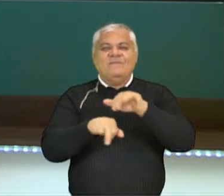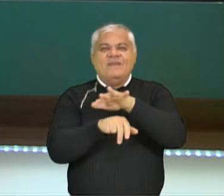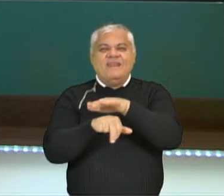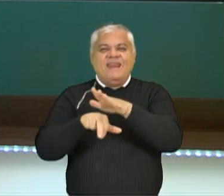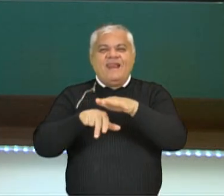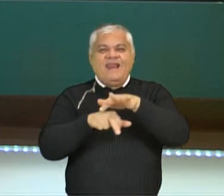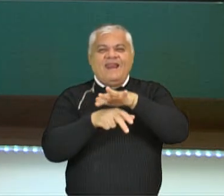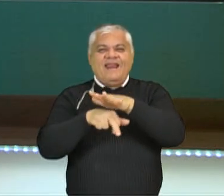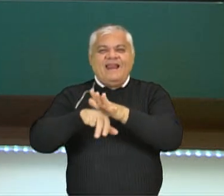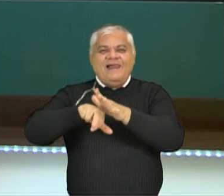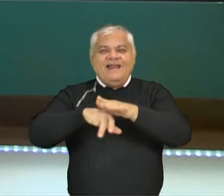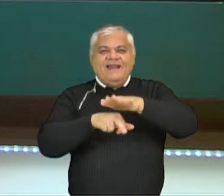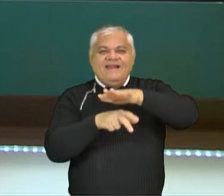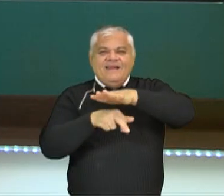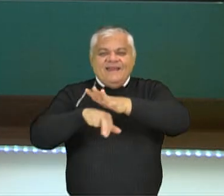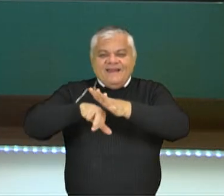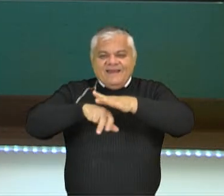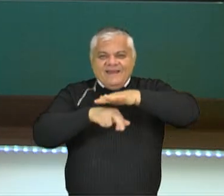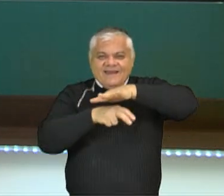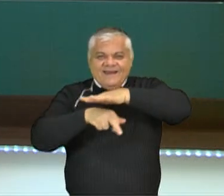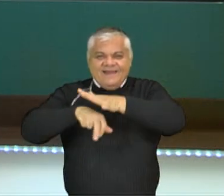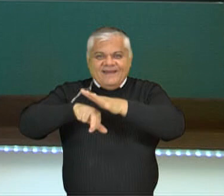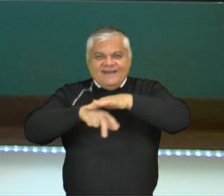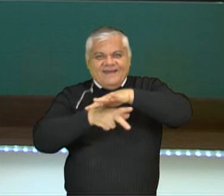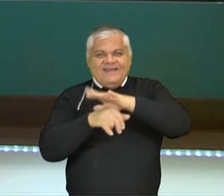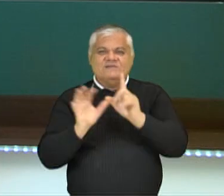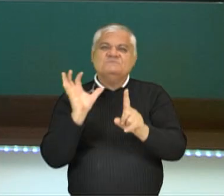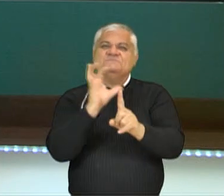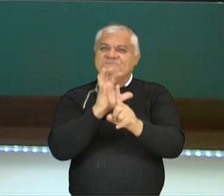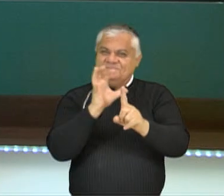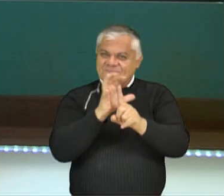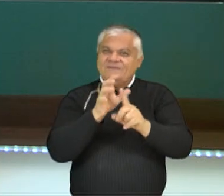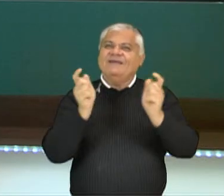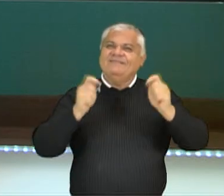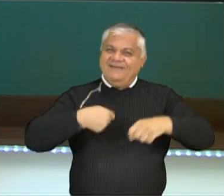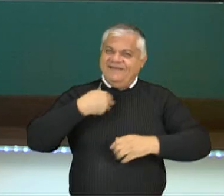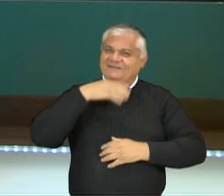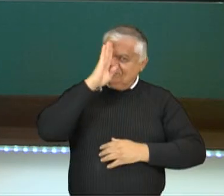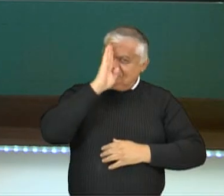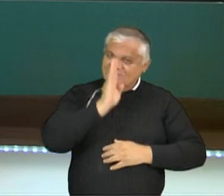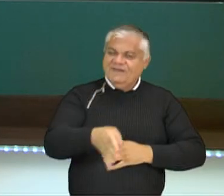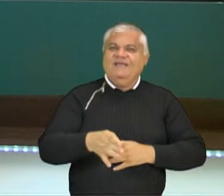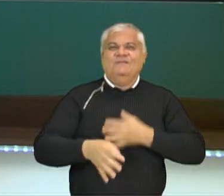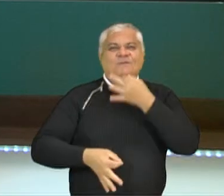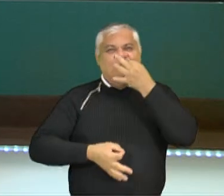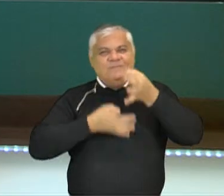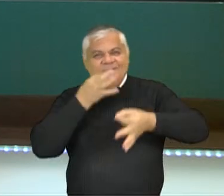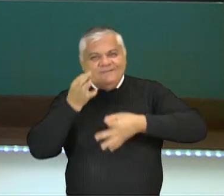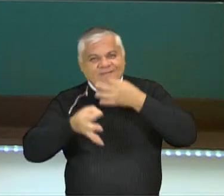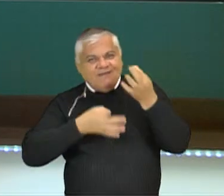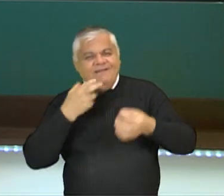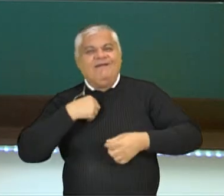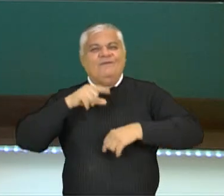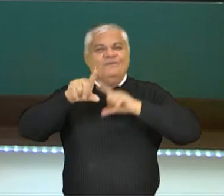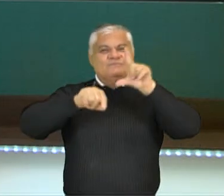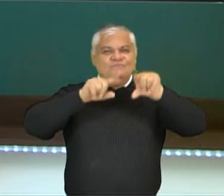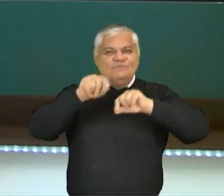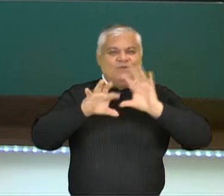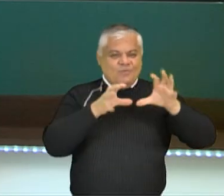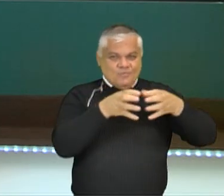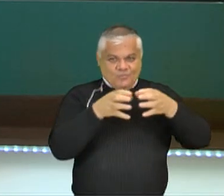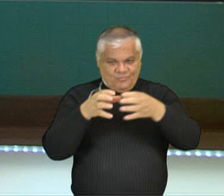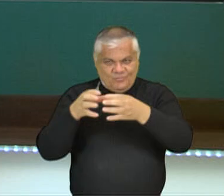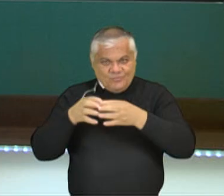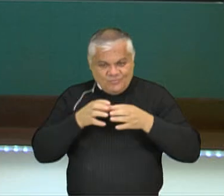Então, como a influência interfere, como a mídia interfere diretamente, muitas vezes, em opiniões, na escolha de times, na escolha